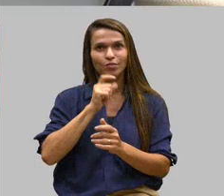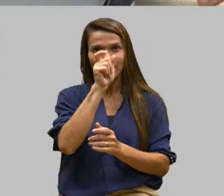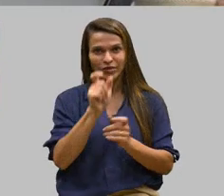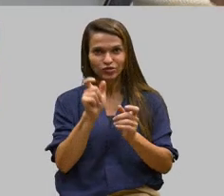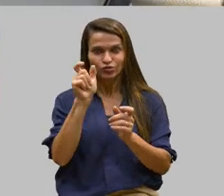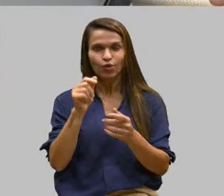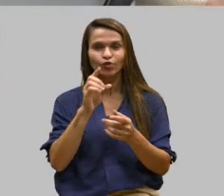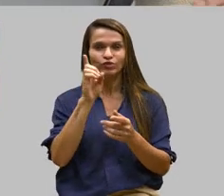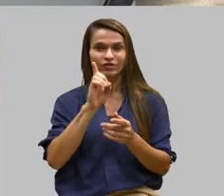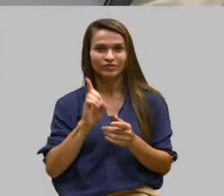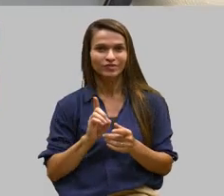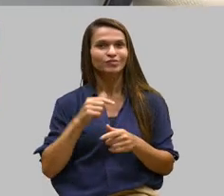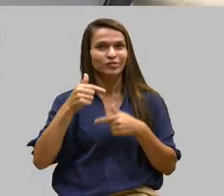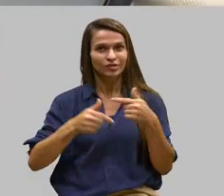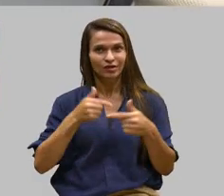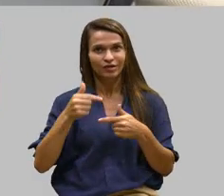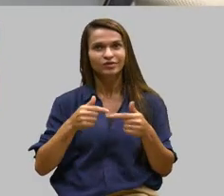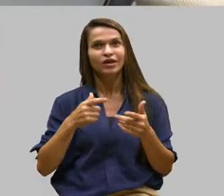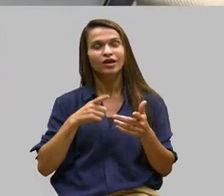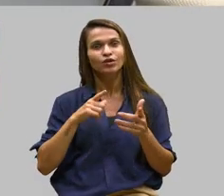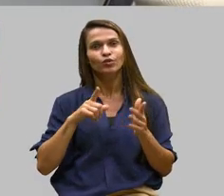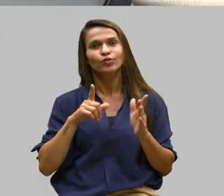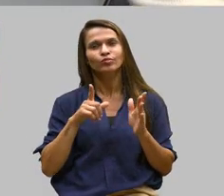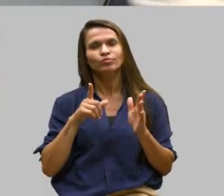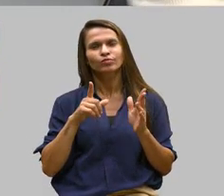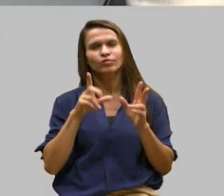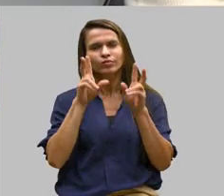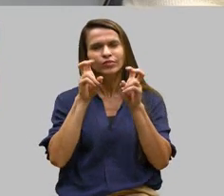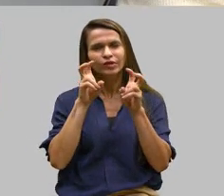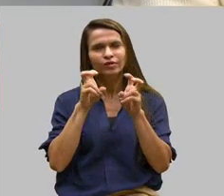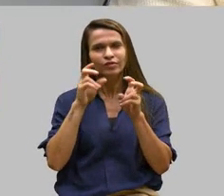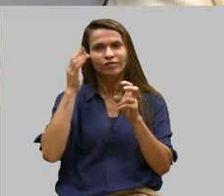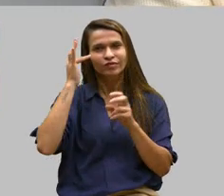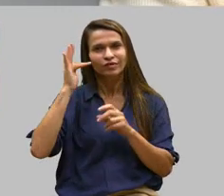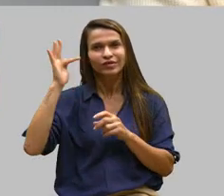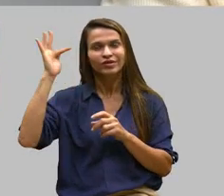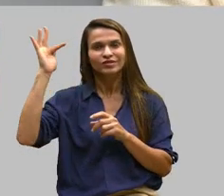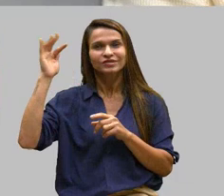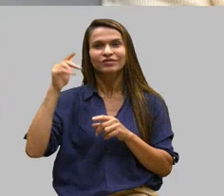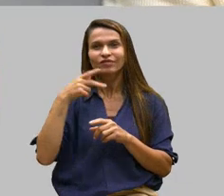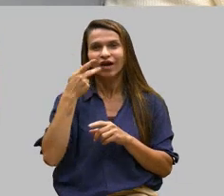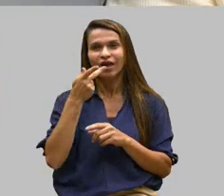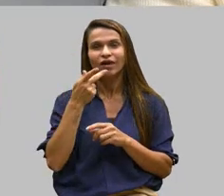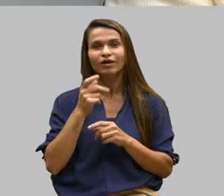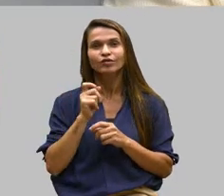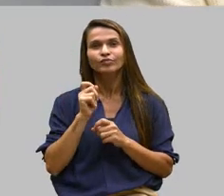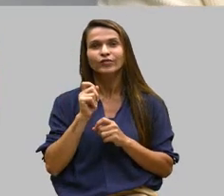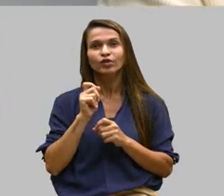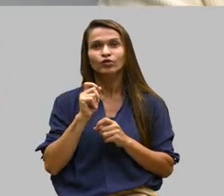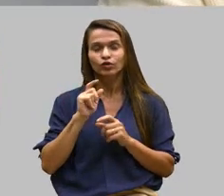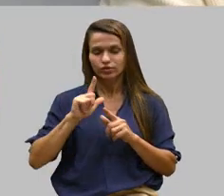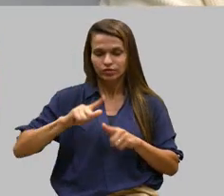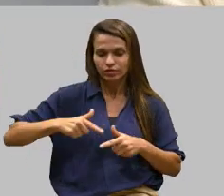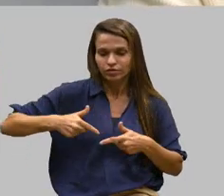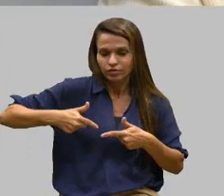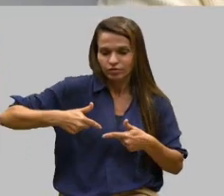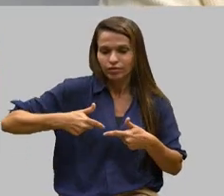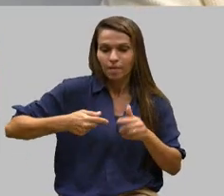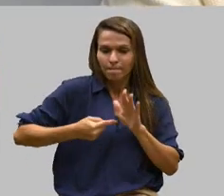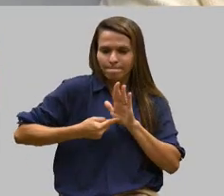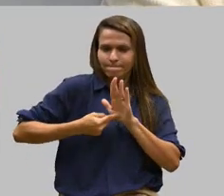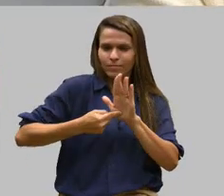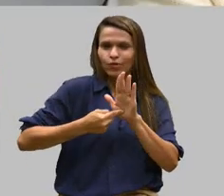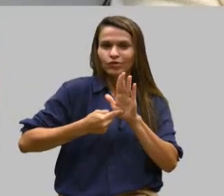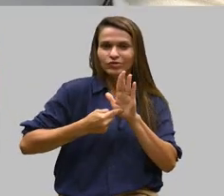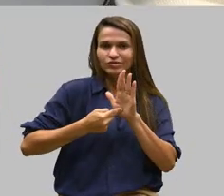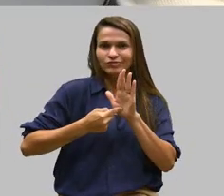a gente tem como lema no Instituto manual a frase do filósofo Emerson que diz nossas atitudes falam tão alto que eu